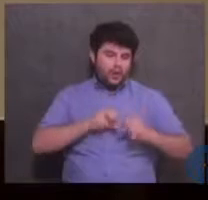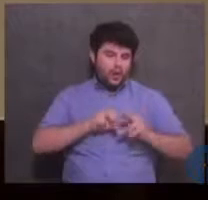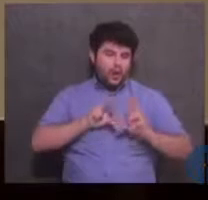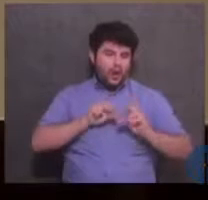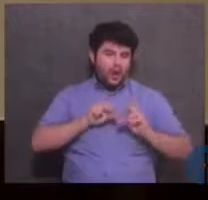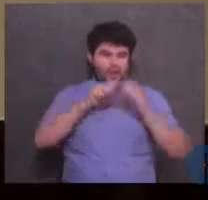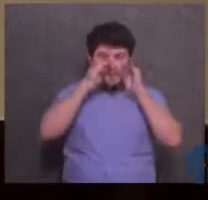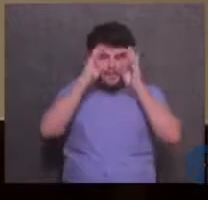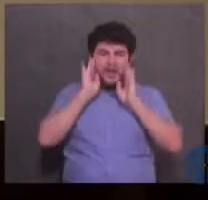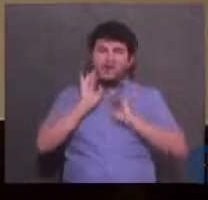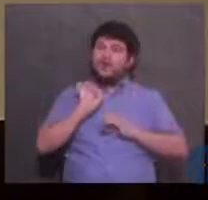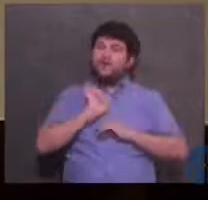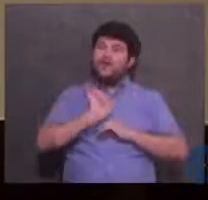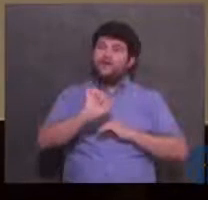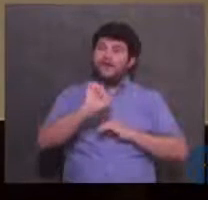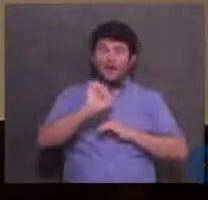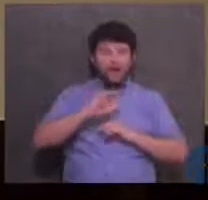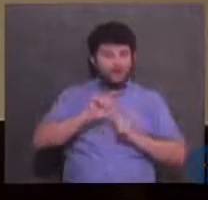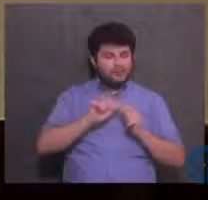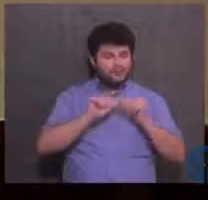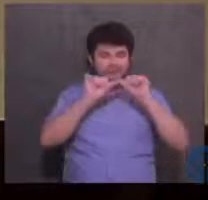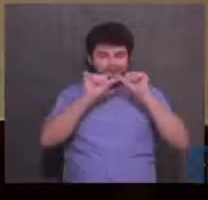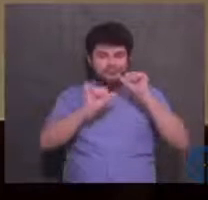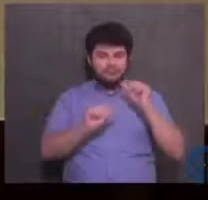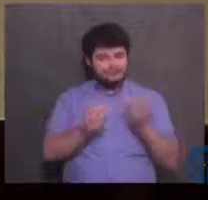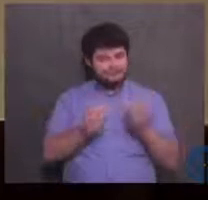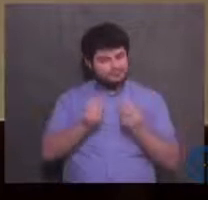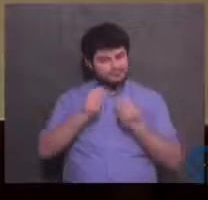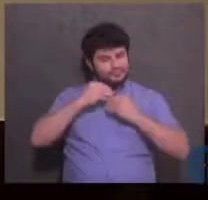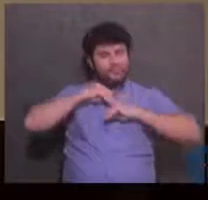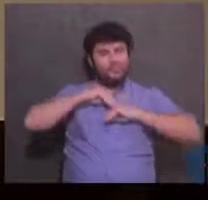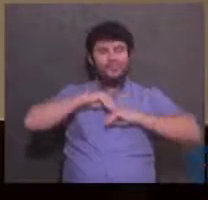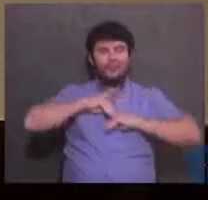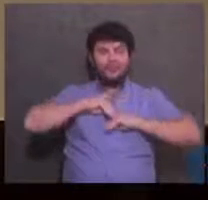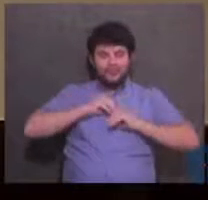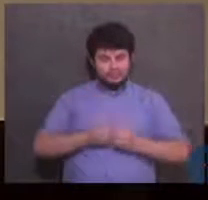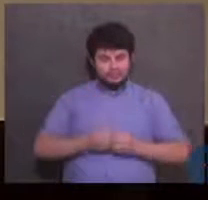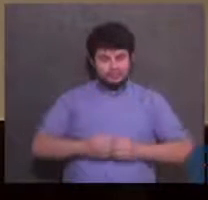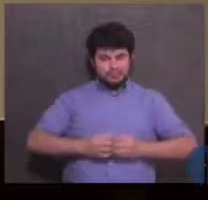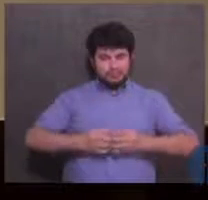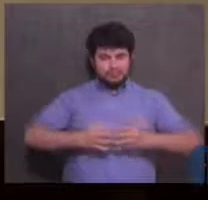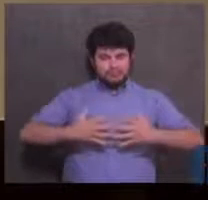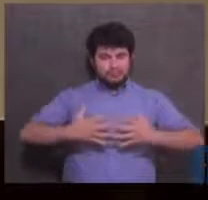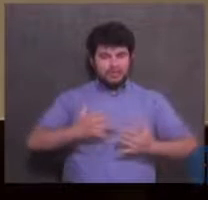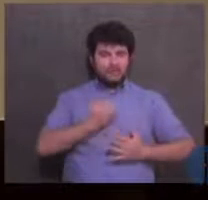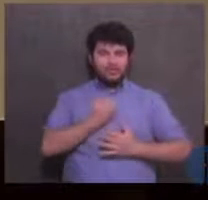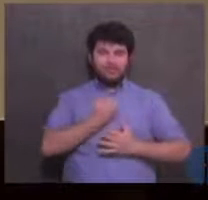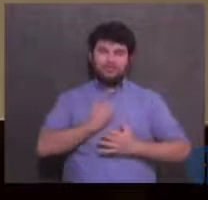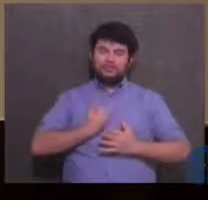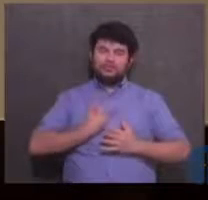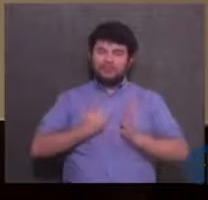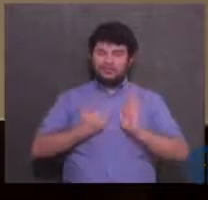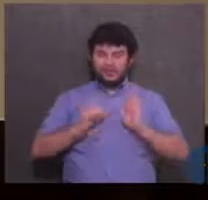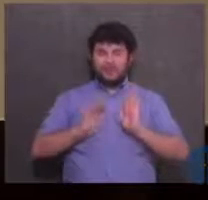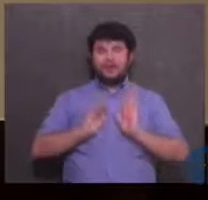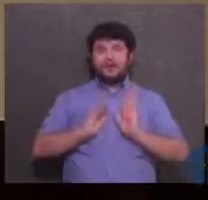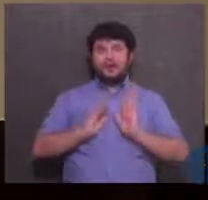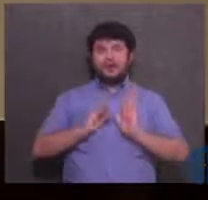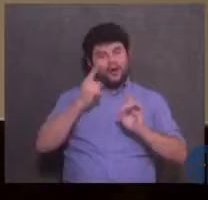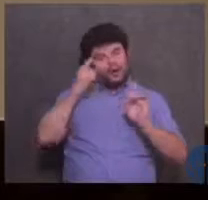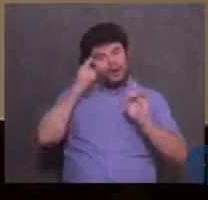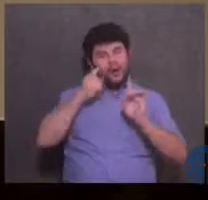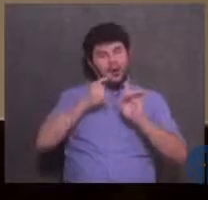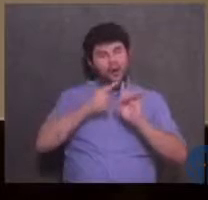María, onde a palabra foi acollida, fecundada e guardada, de modo que